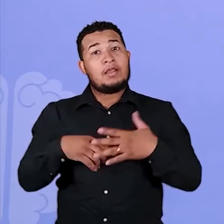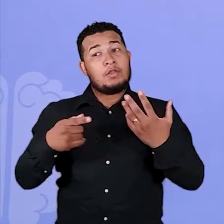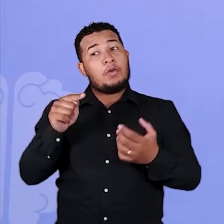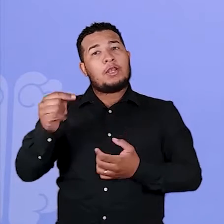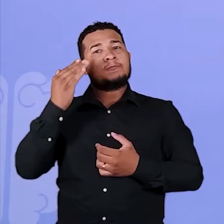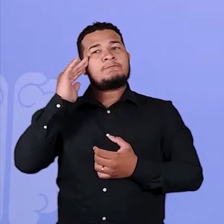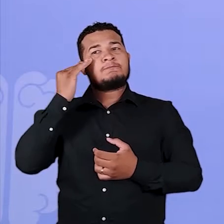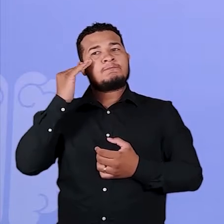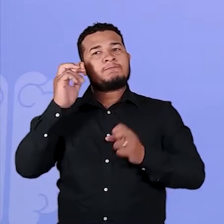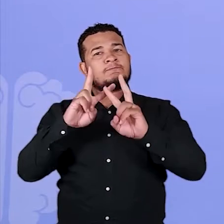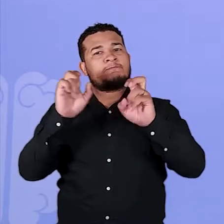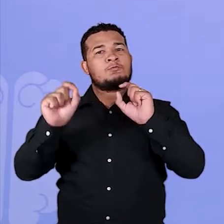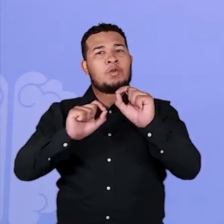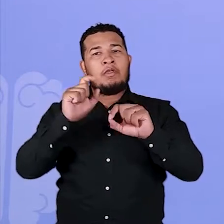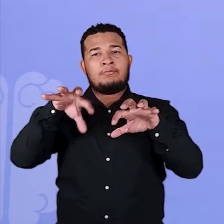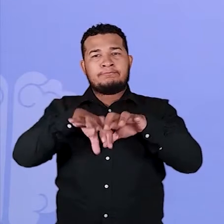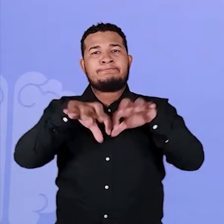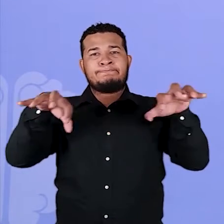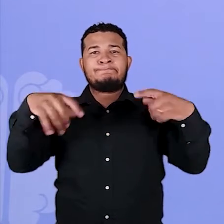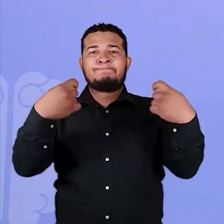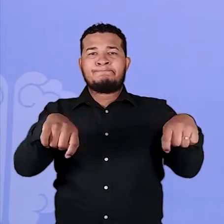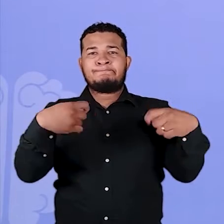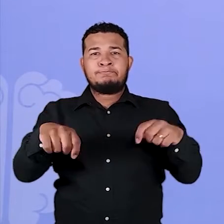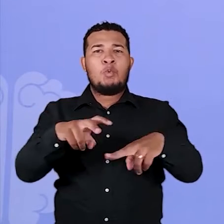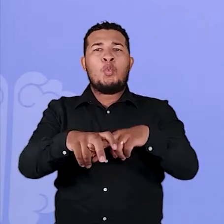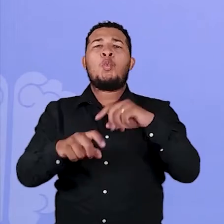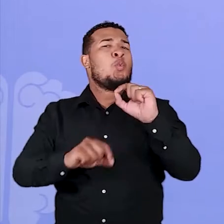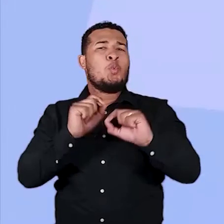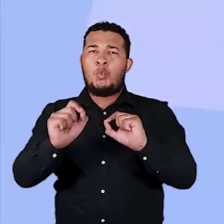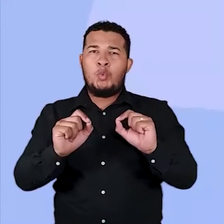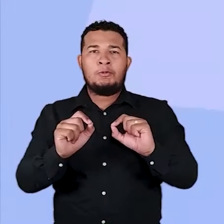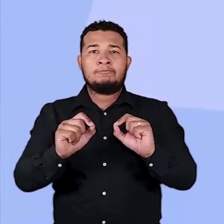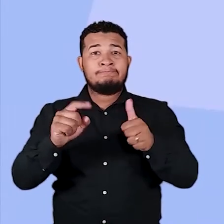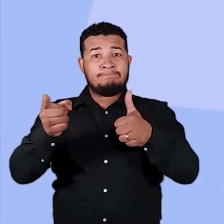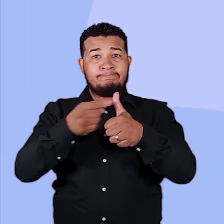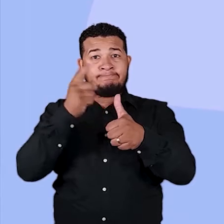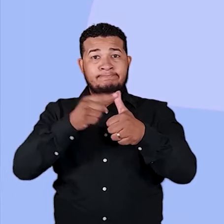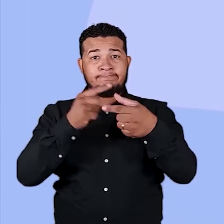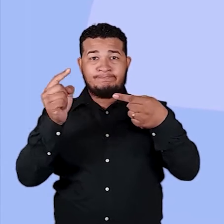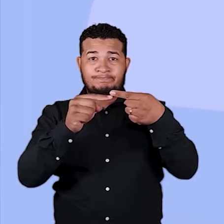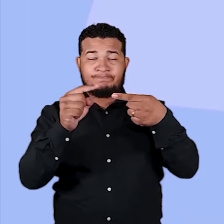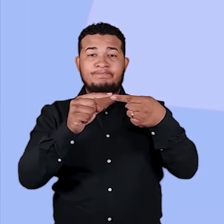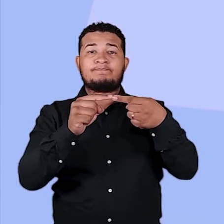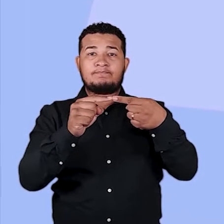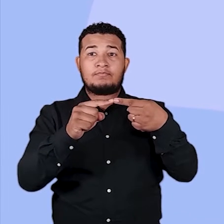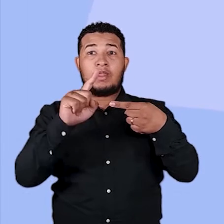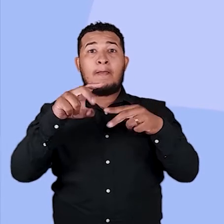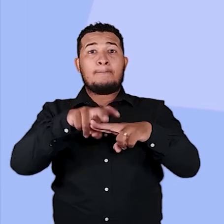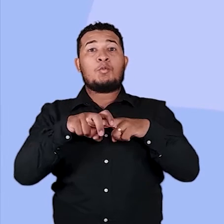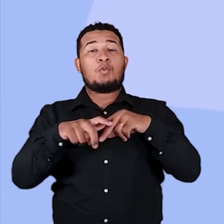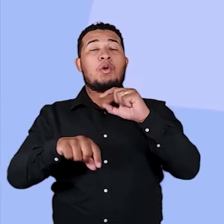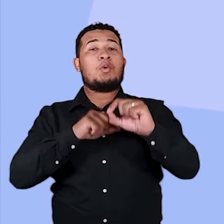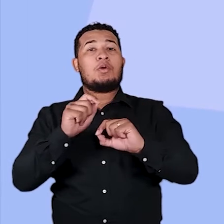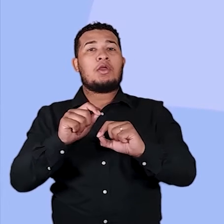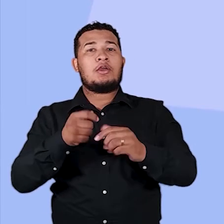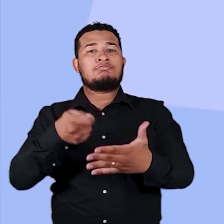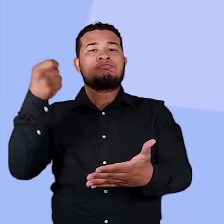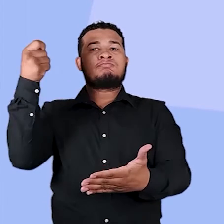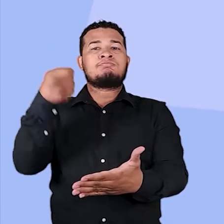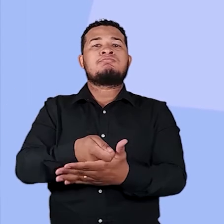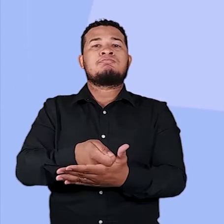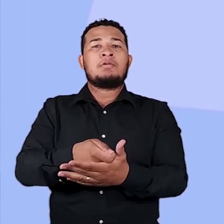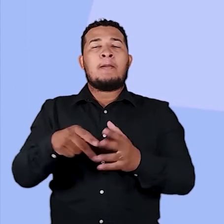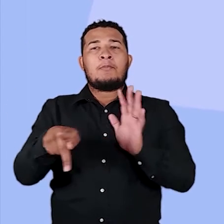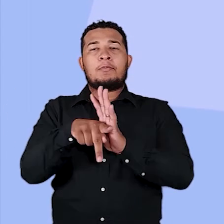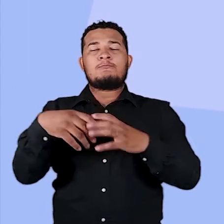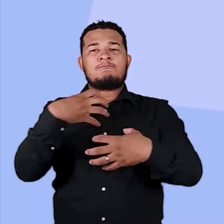vai entender que essa separação se impõe, por quê? Olha ali. Primeiro motivo, é por imposição de